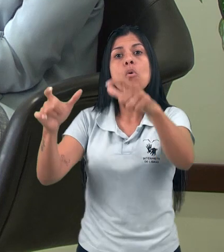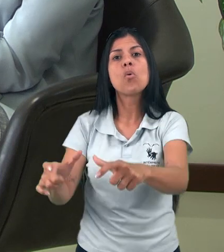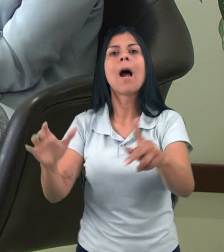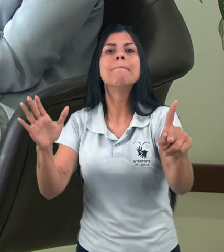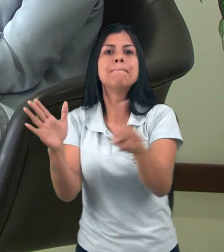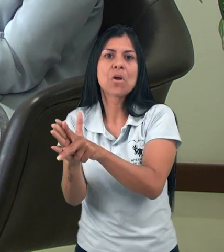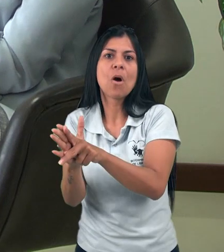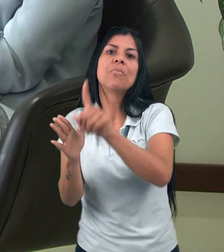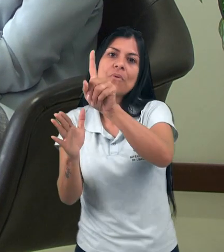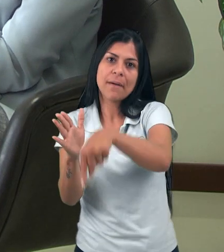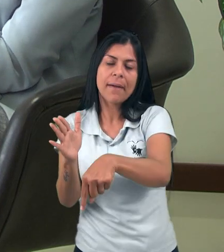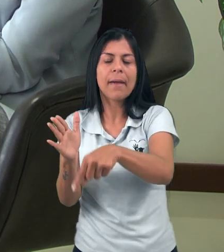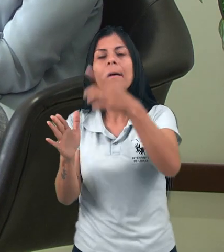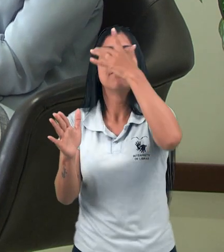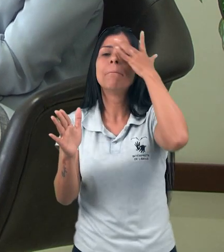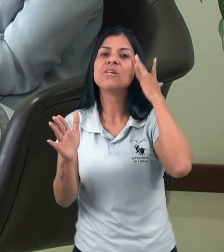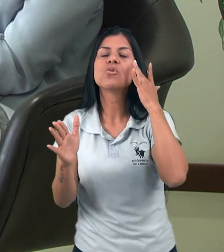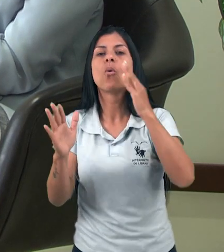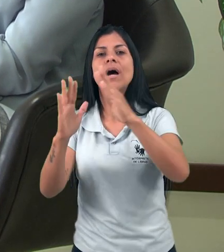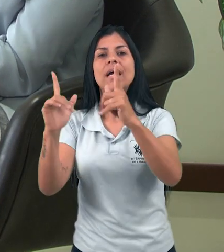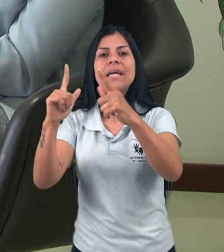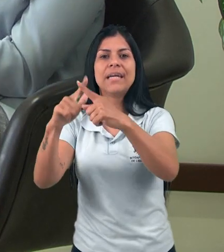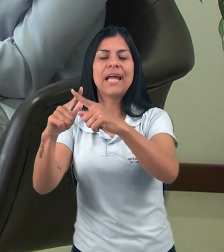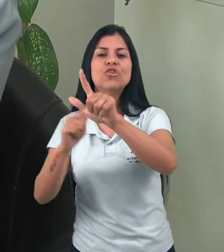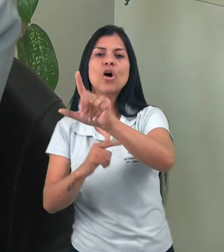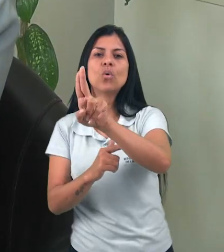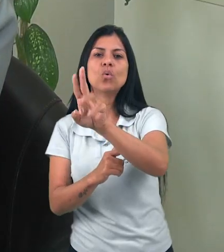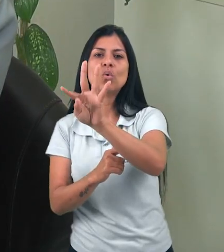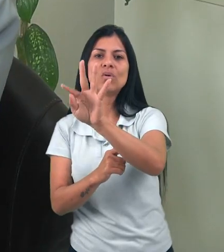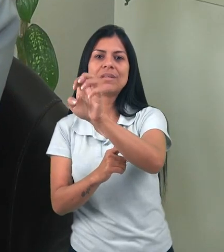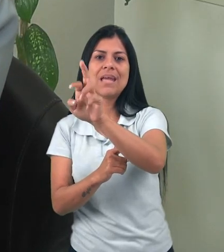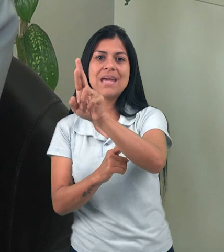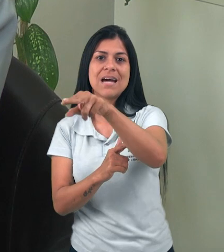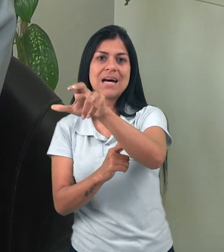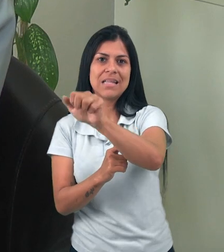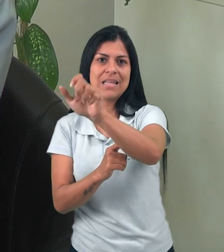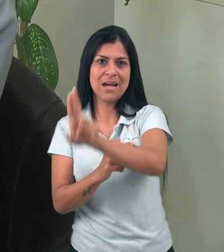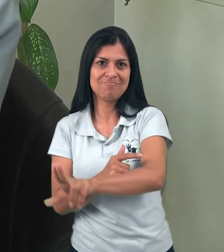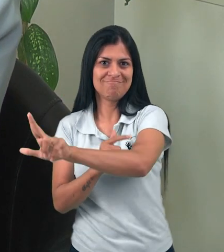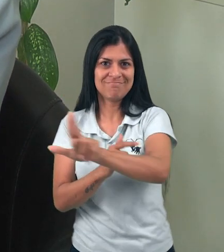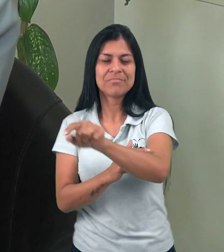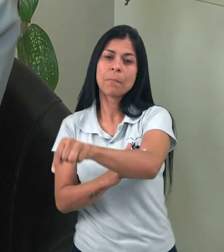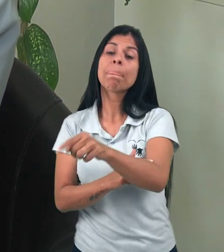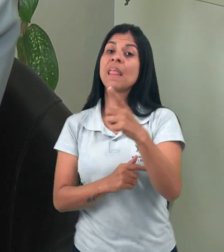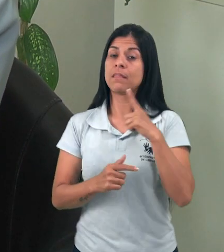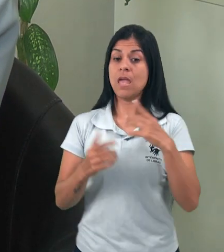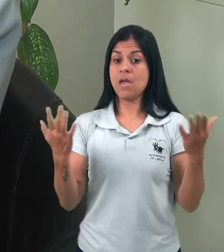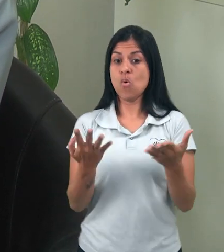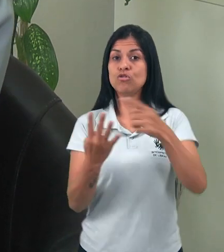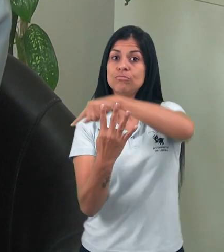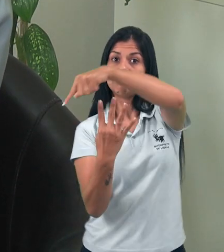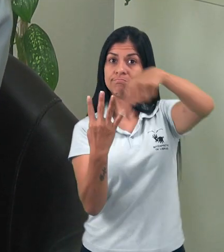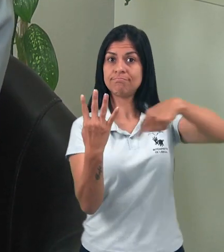em alojamentos que são providenciados pela Igreja Luterana. Porque hoje o programa funciona com 4 pilares: